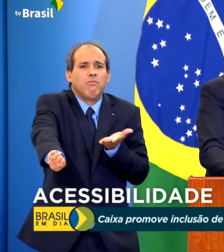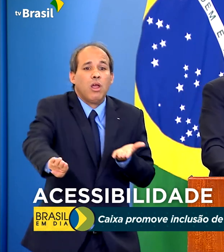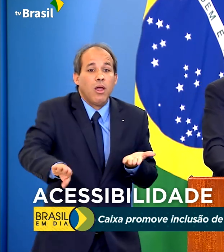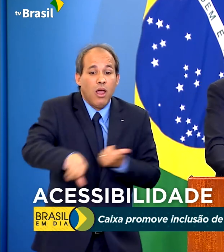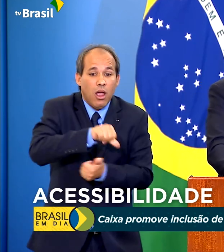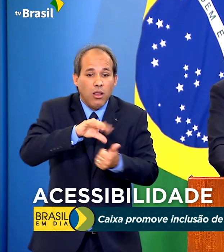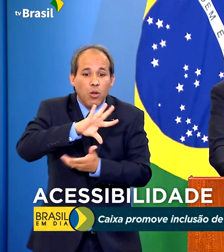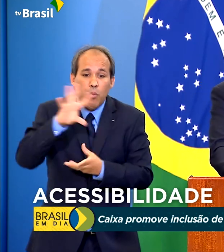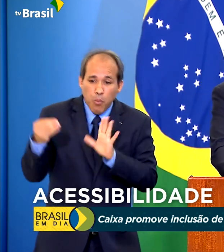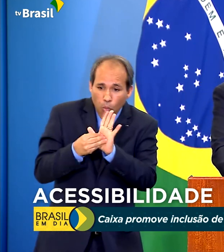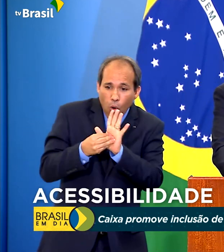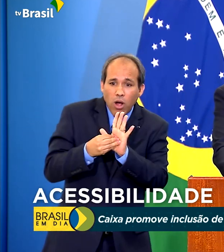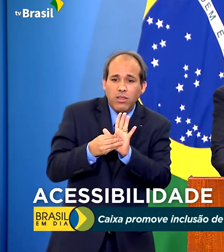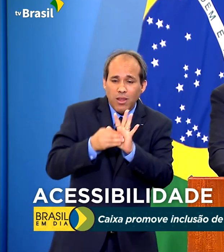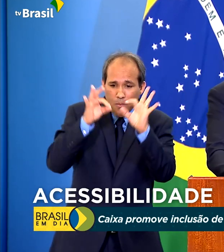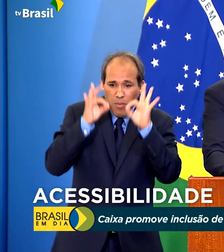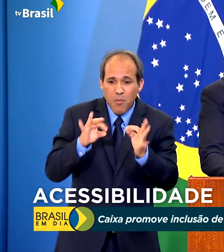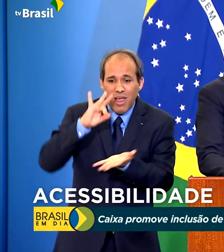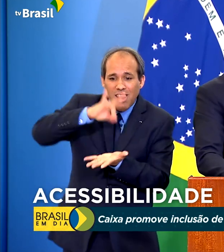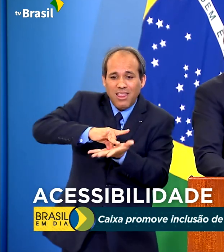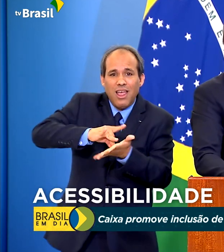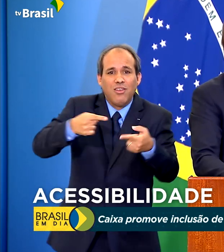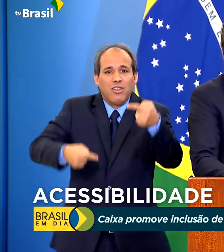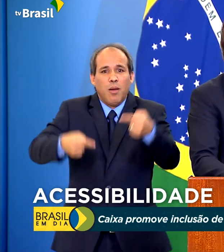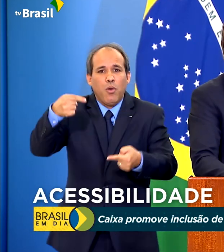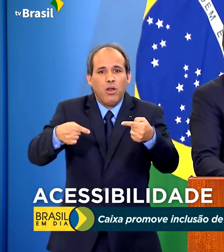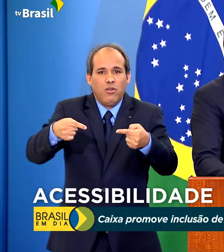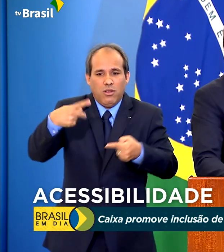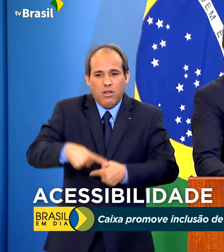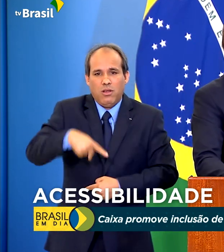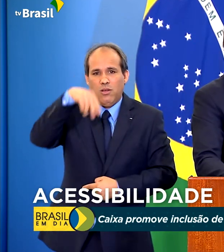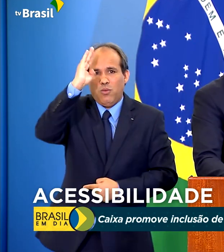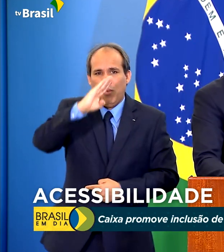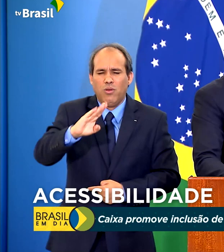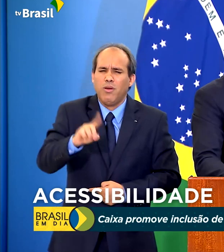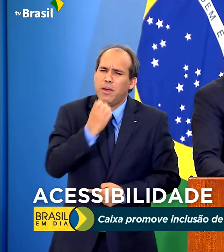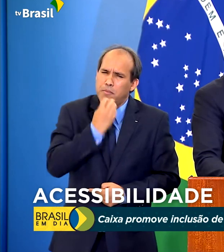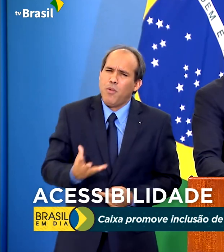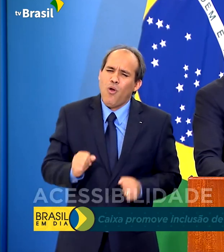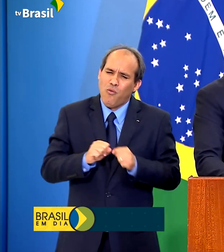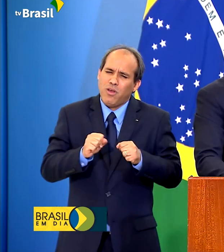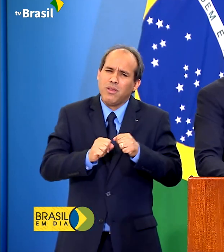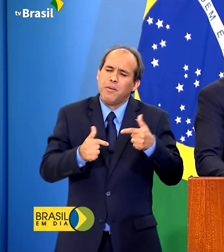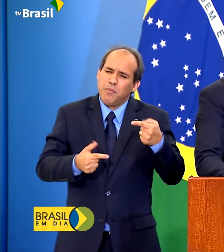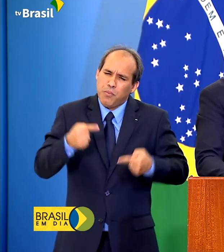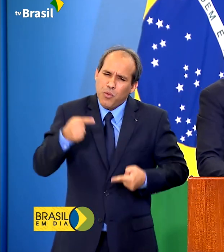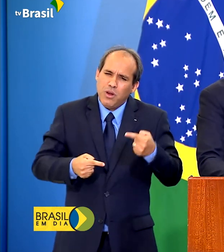da realidade da política brasileira. E como é bom fazer política do bem.